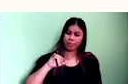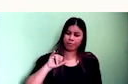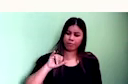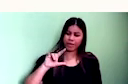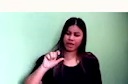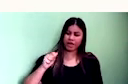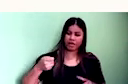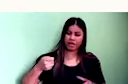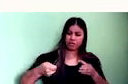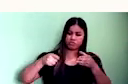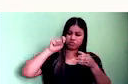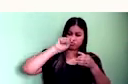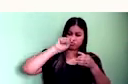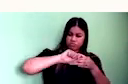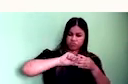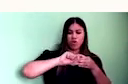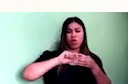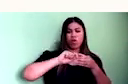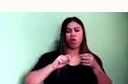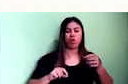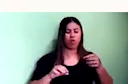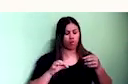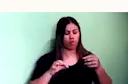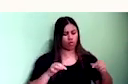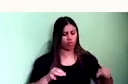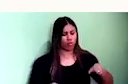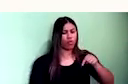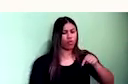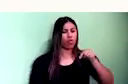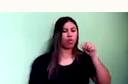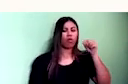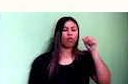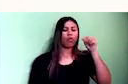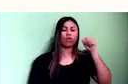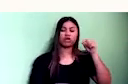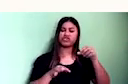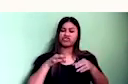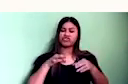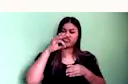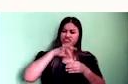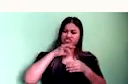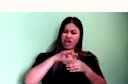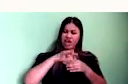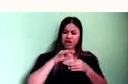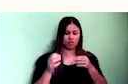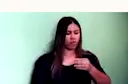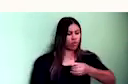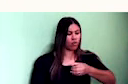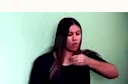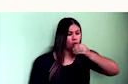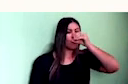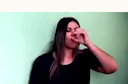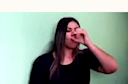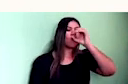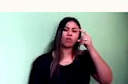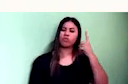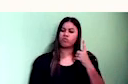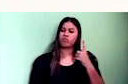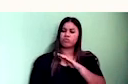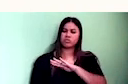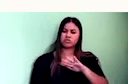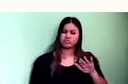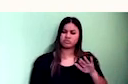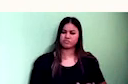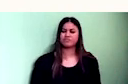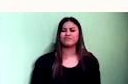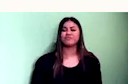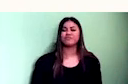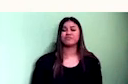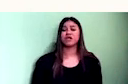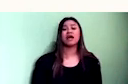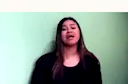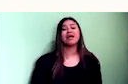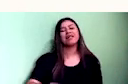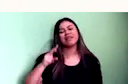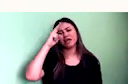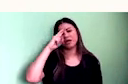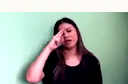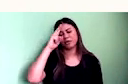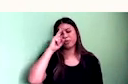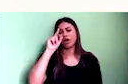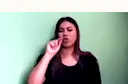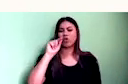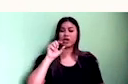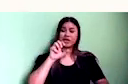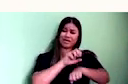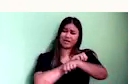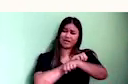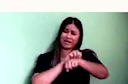também uma xícara, e pensar que reações alérgicas podem acontecer, mas são